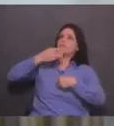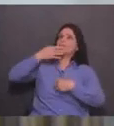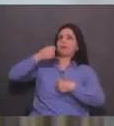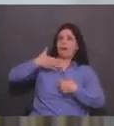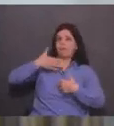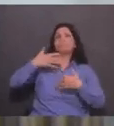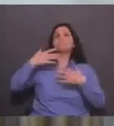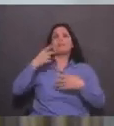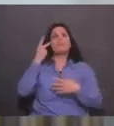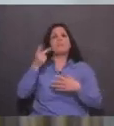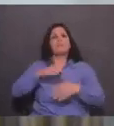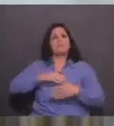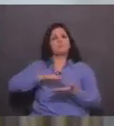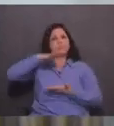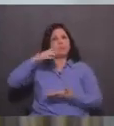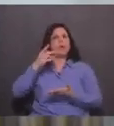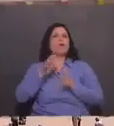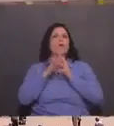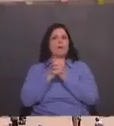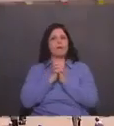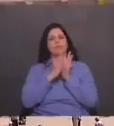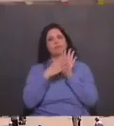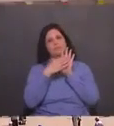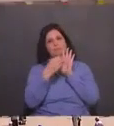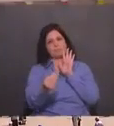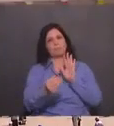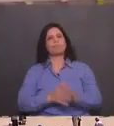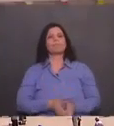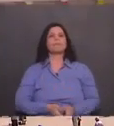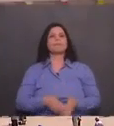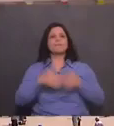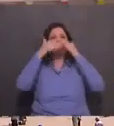pełnią życia. Oremus.